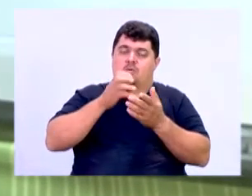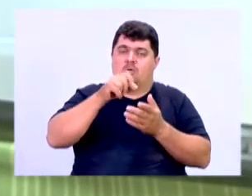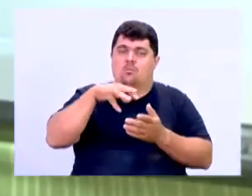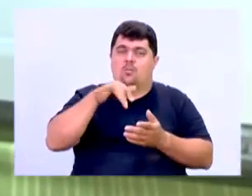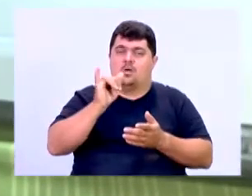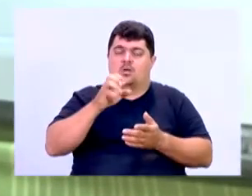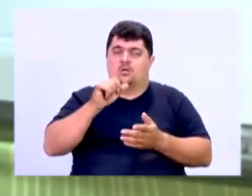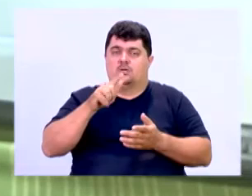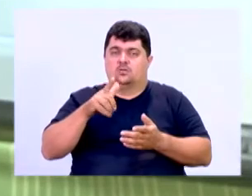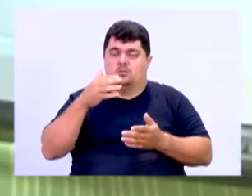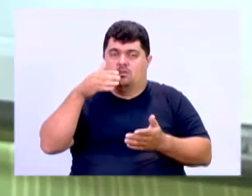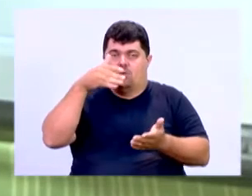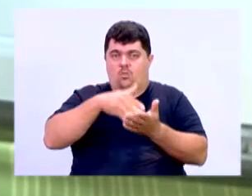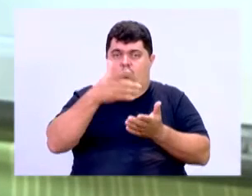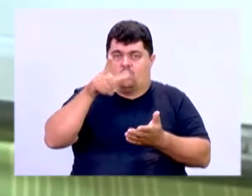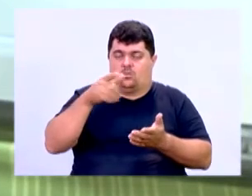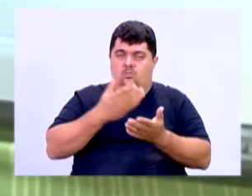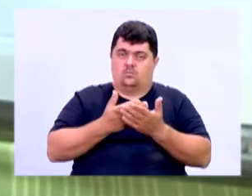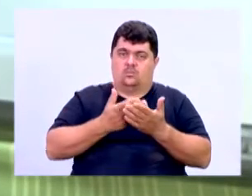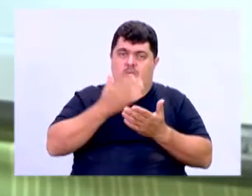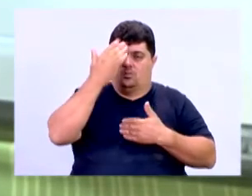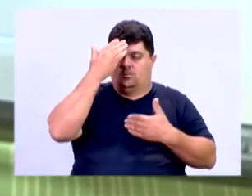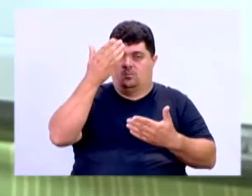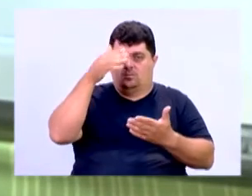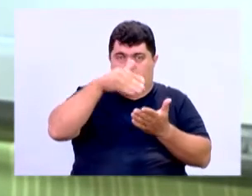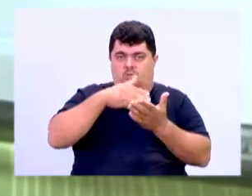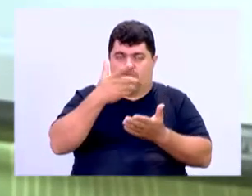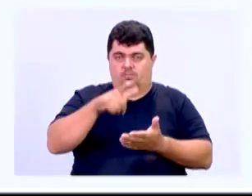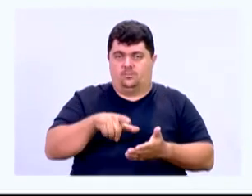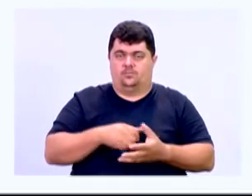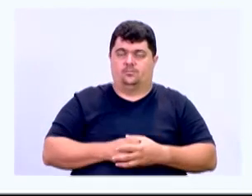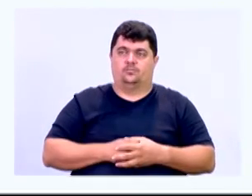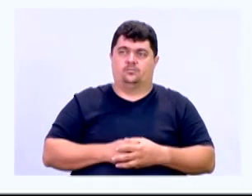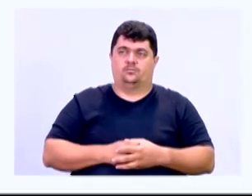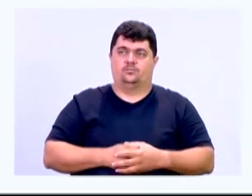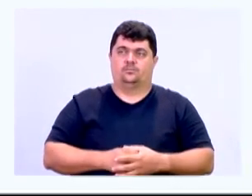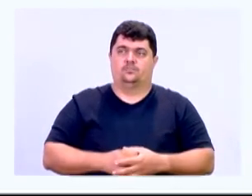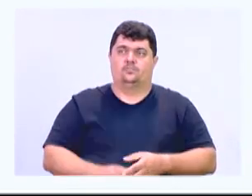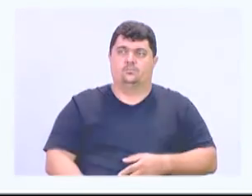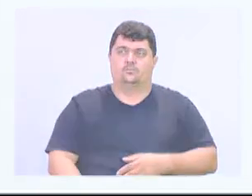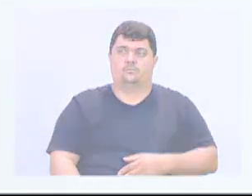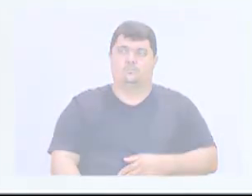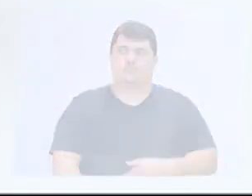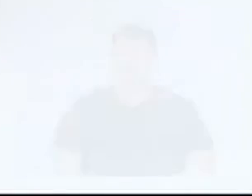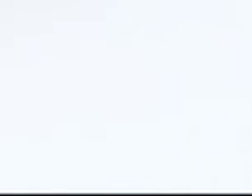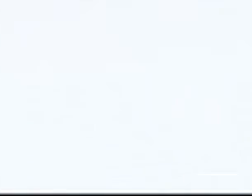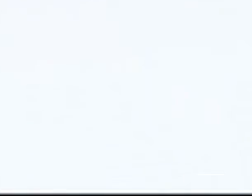próxima aula já começar a trabalhar com ele. Obrigado e até a próxima.